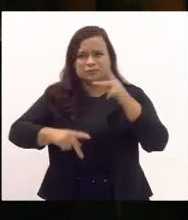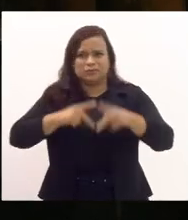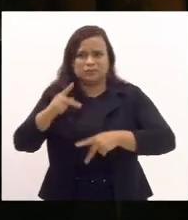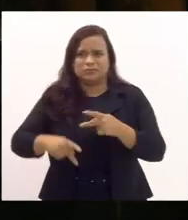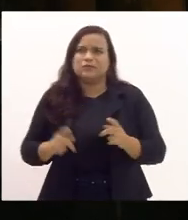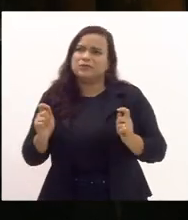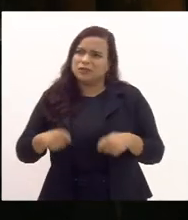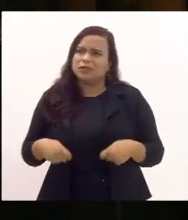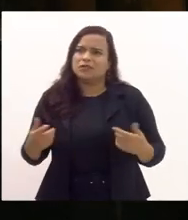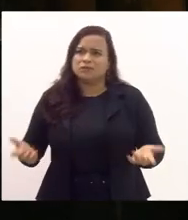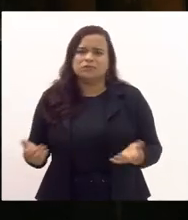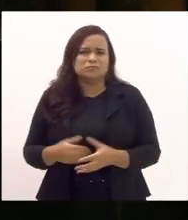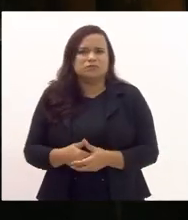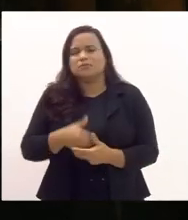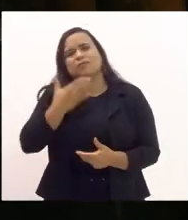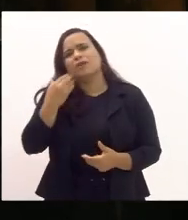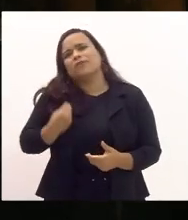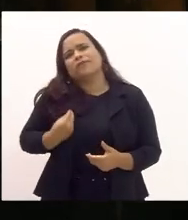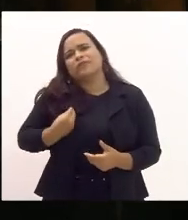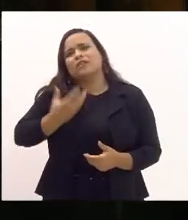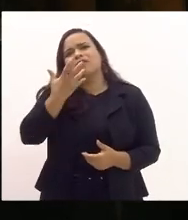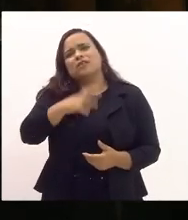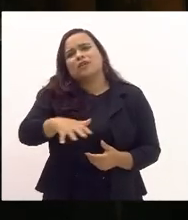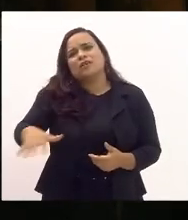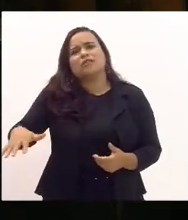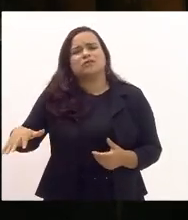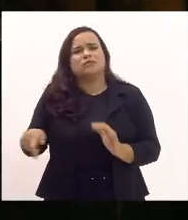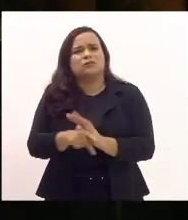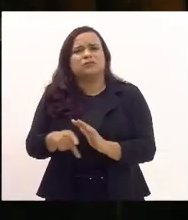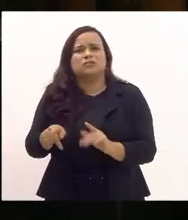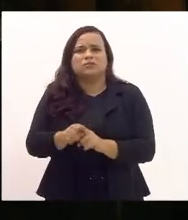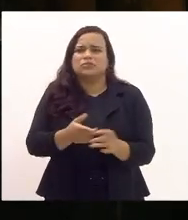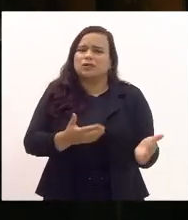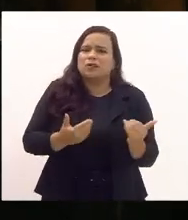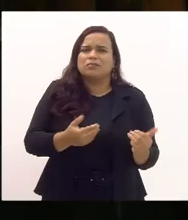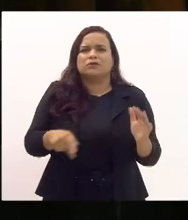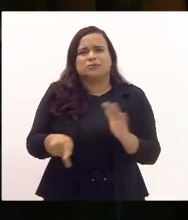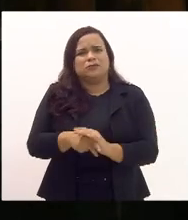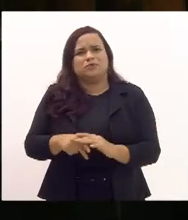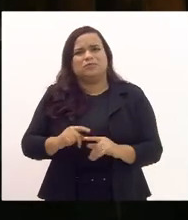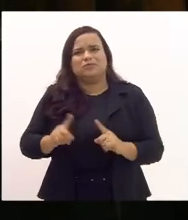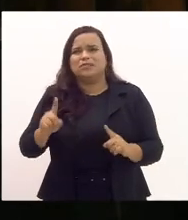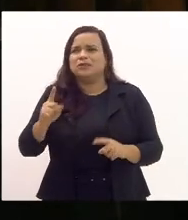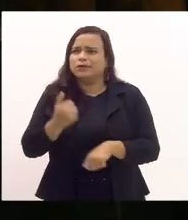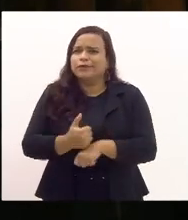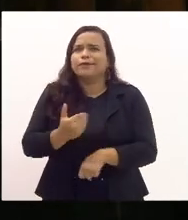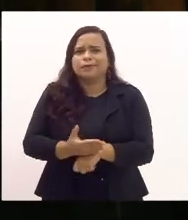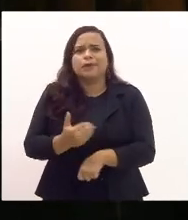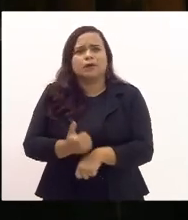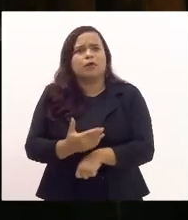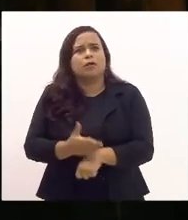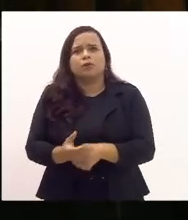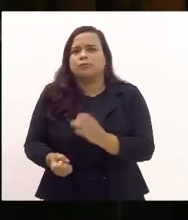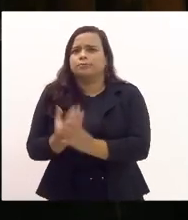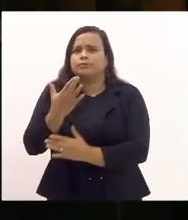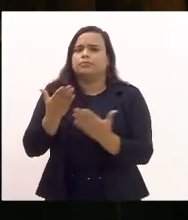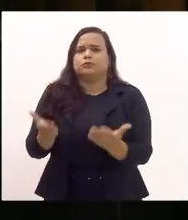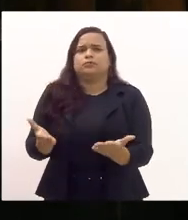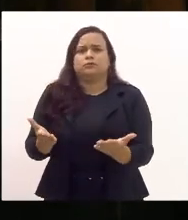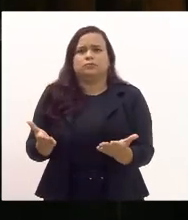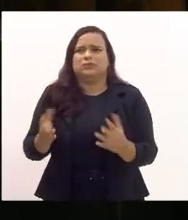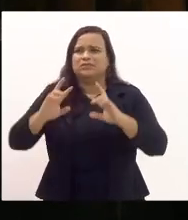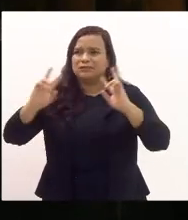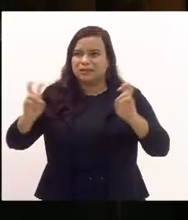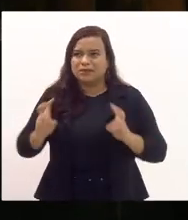população para melhorar a vida das nossas crianças e dos nossos jovens e toda hora me aparecem